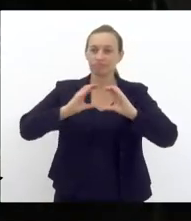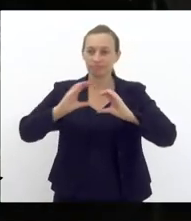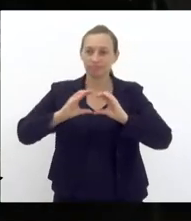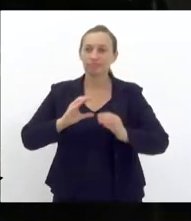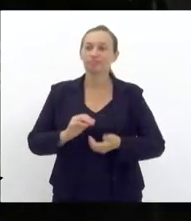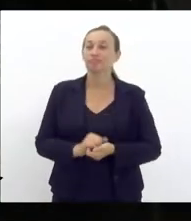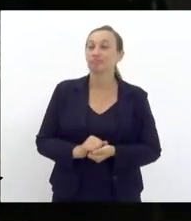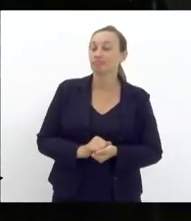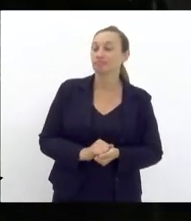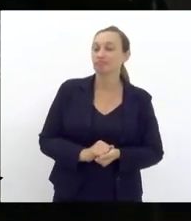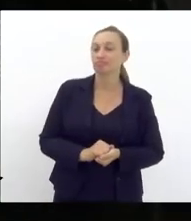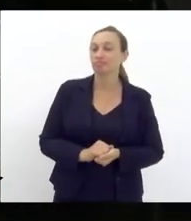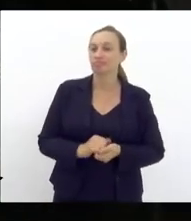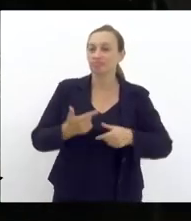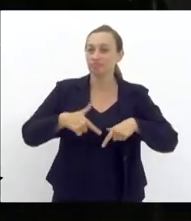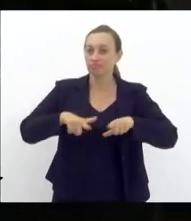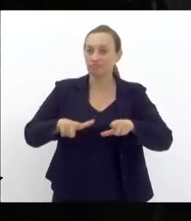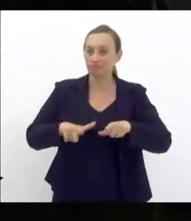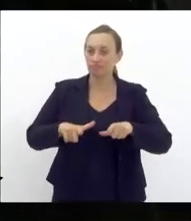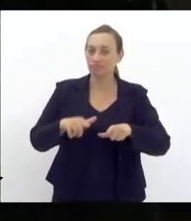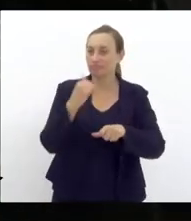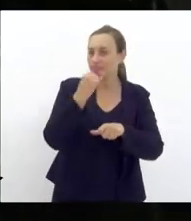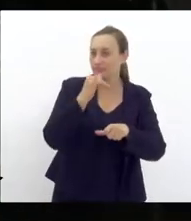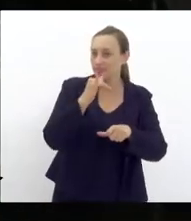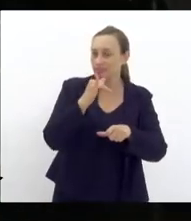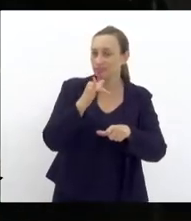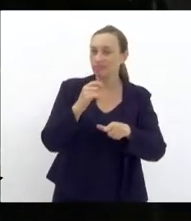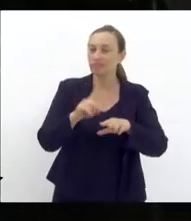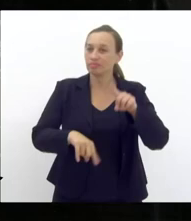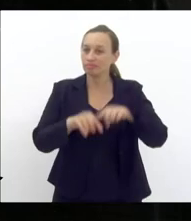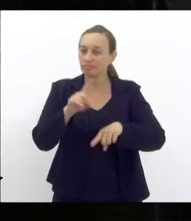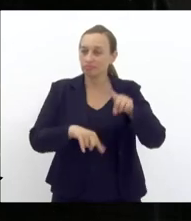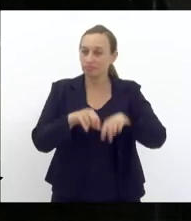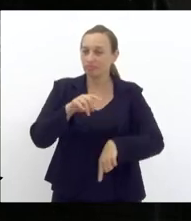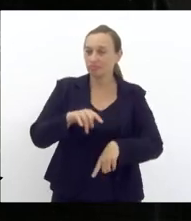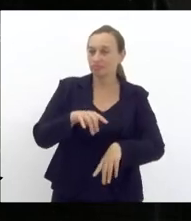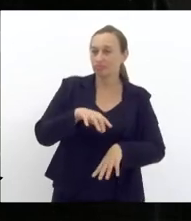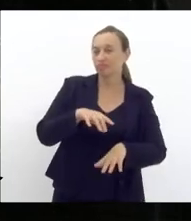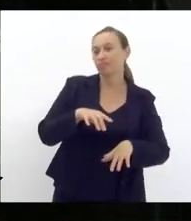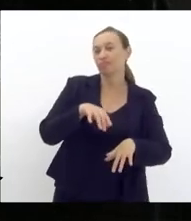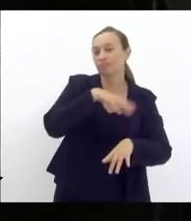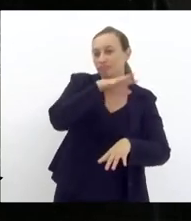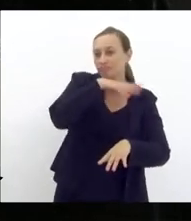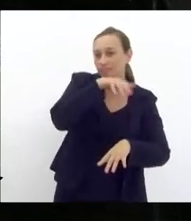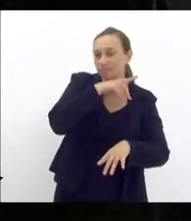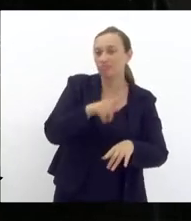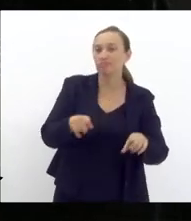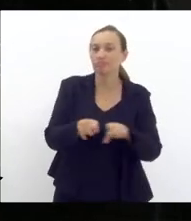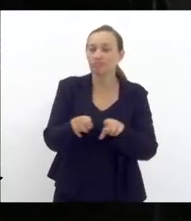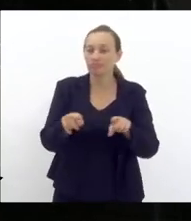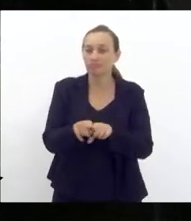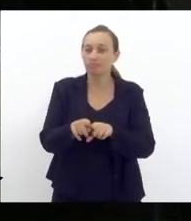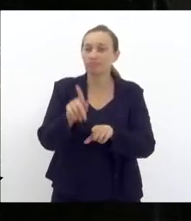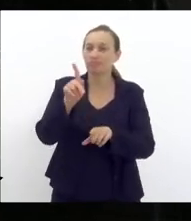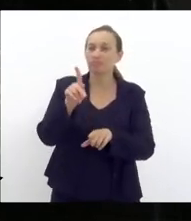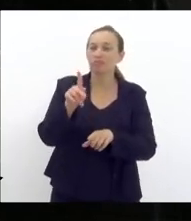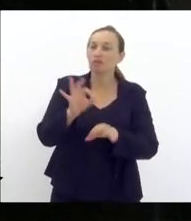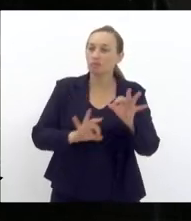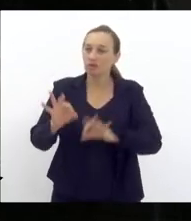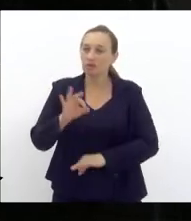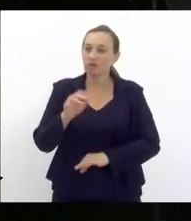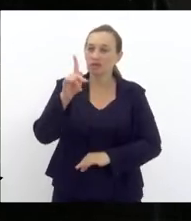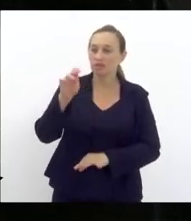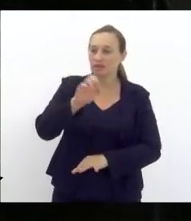certificação eletrônica para produtos de origem animal e plano de cooperação espacial de 2023